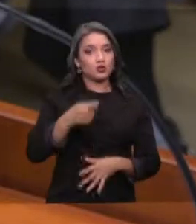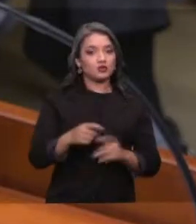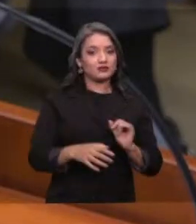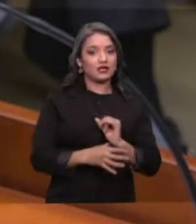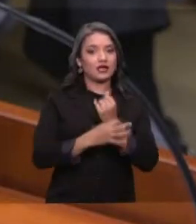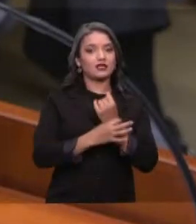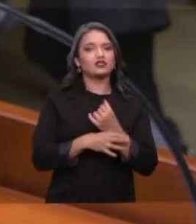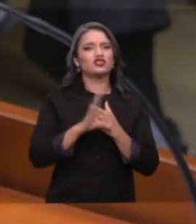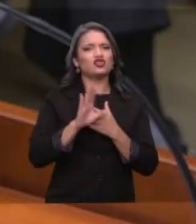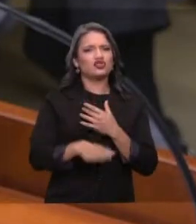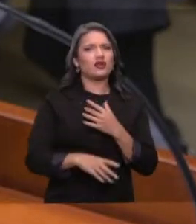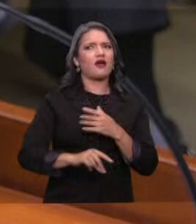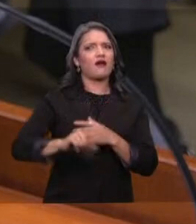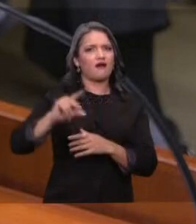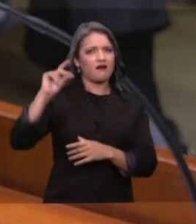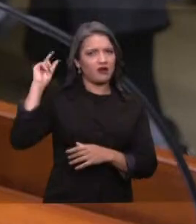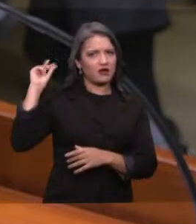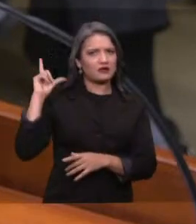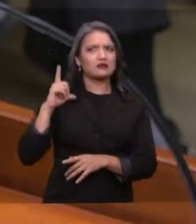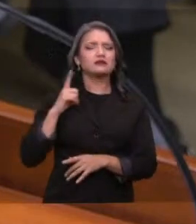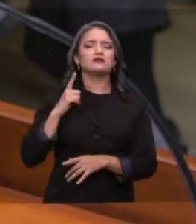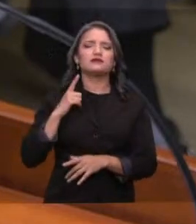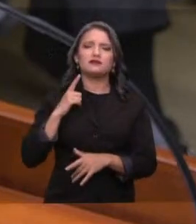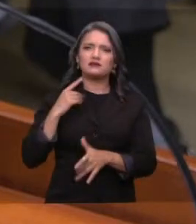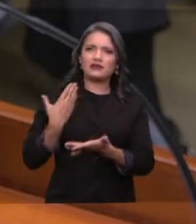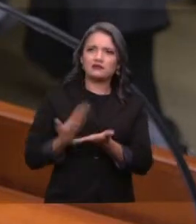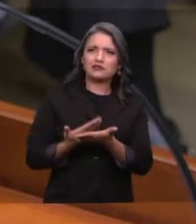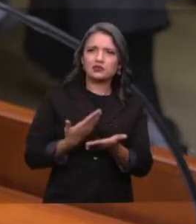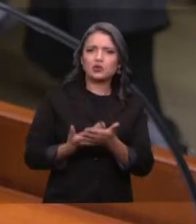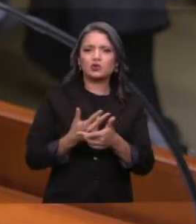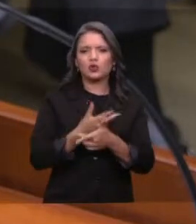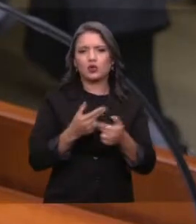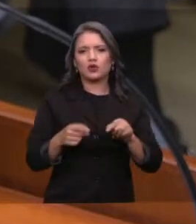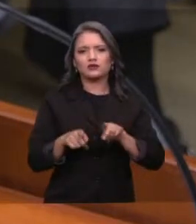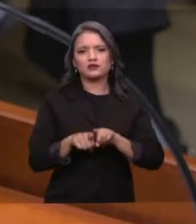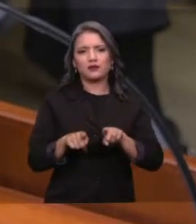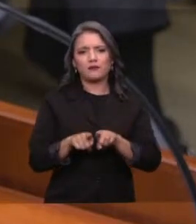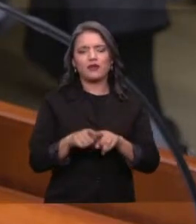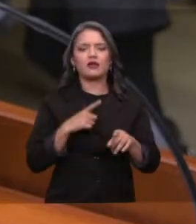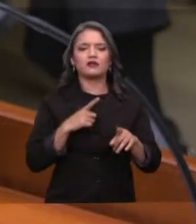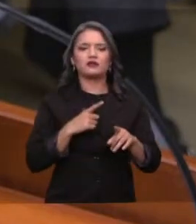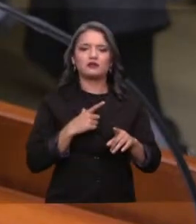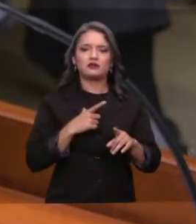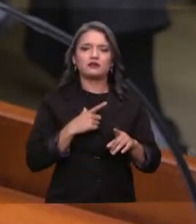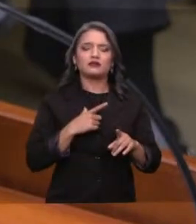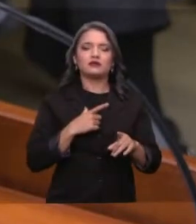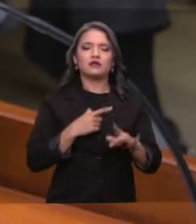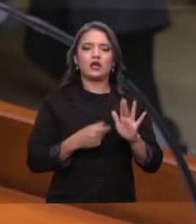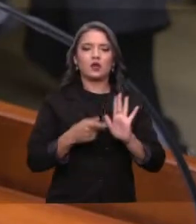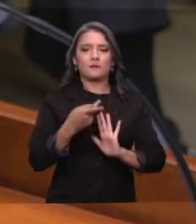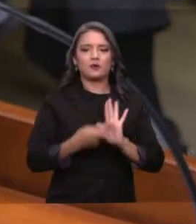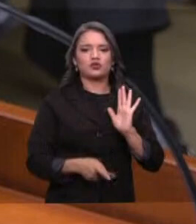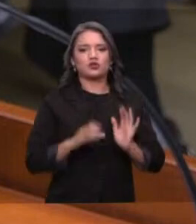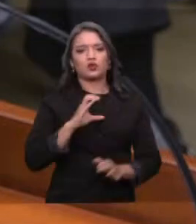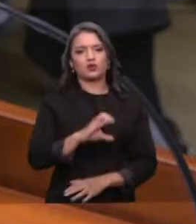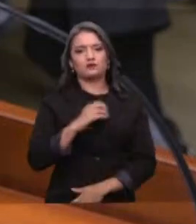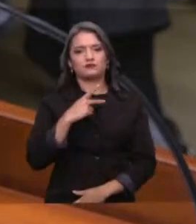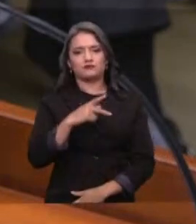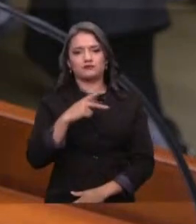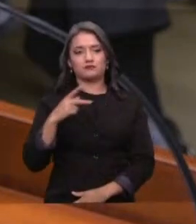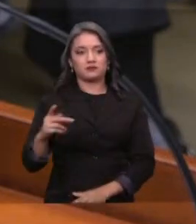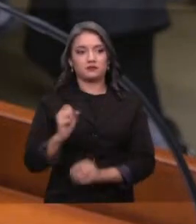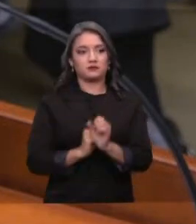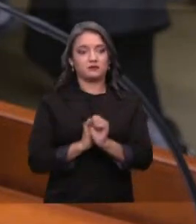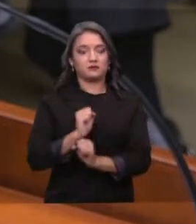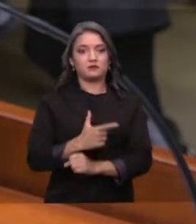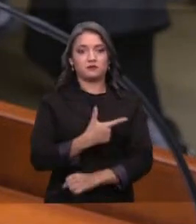muito debatida na doutrina nacional e constante, inclusive, do anteprojeto de Código de Processo Penal de 2009. E é